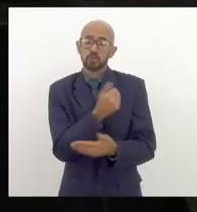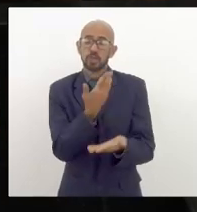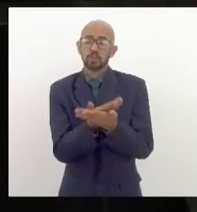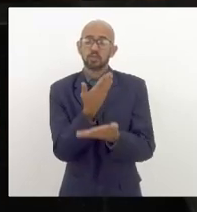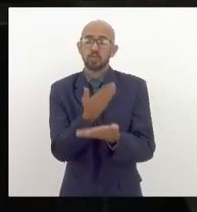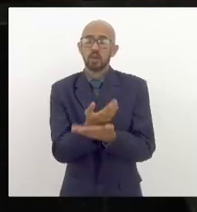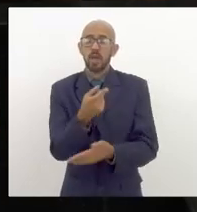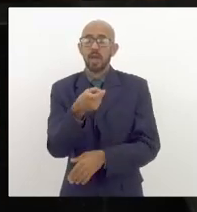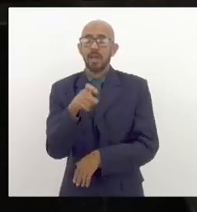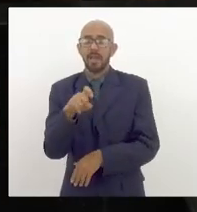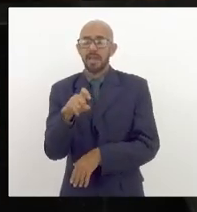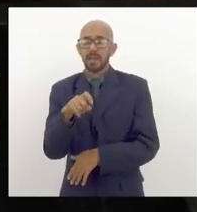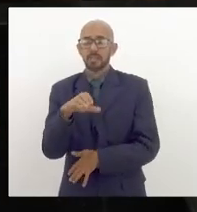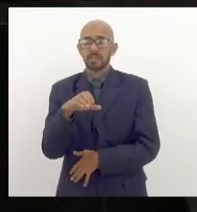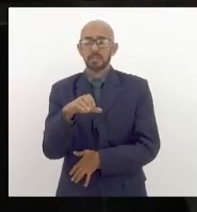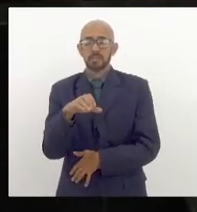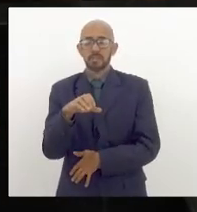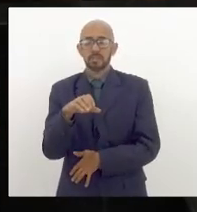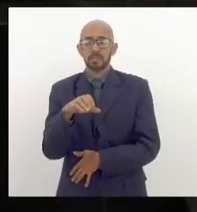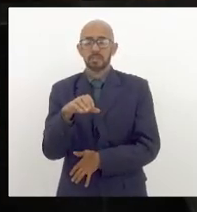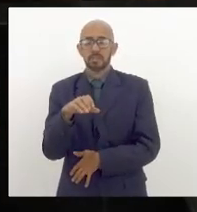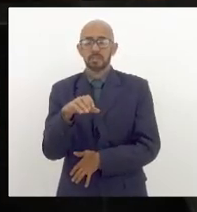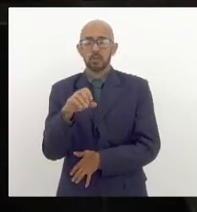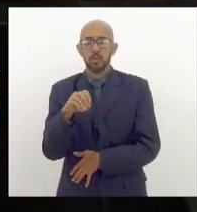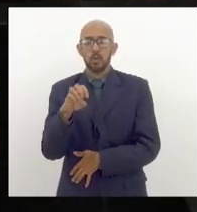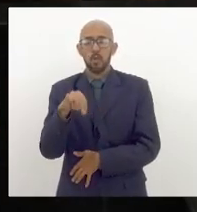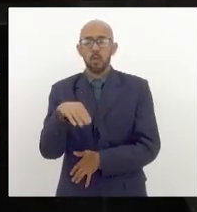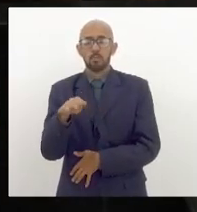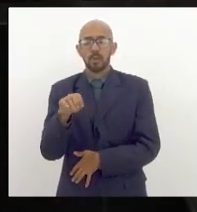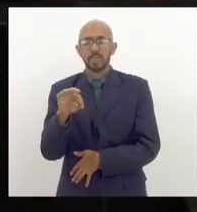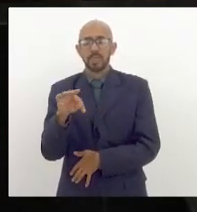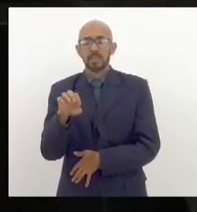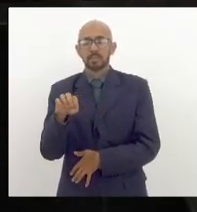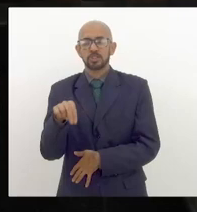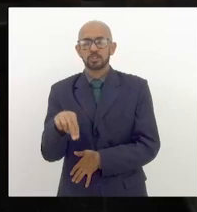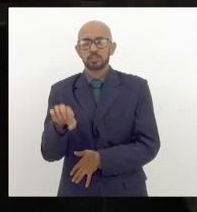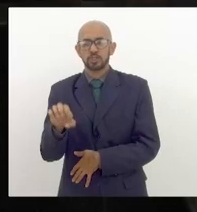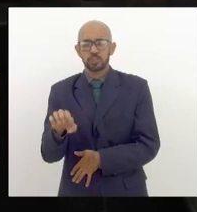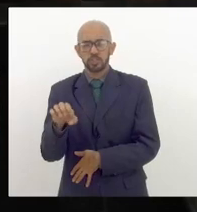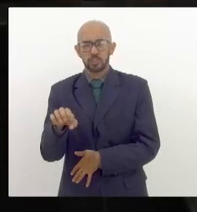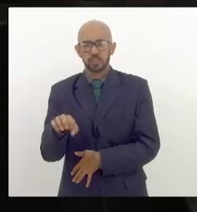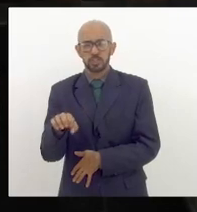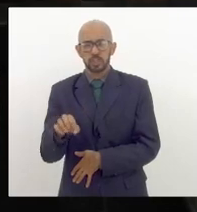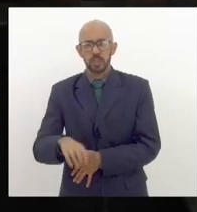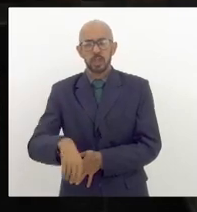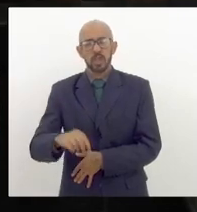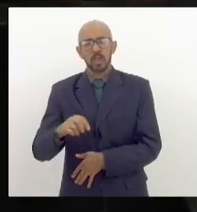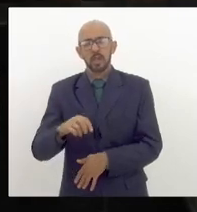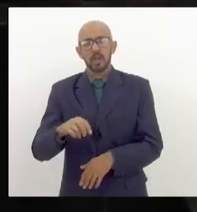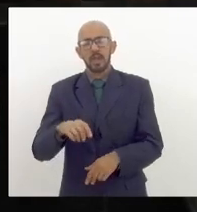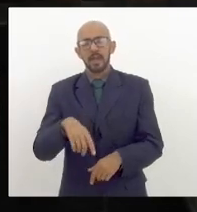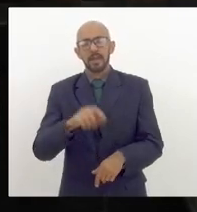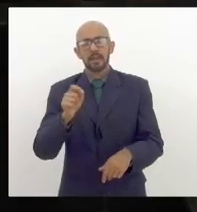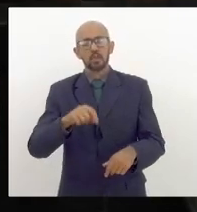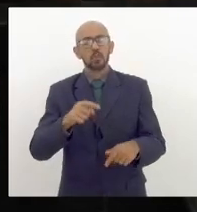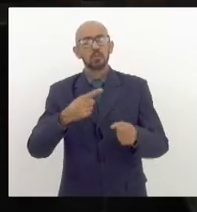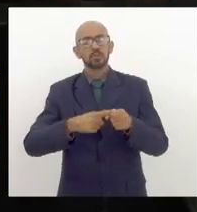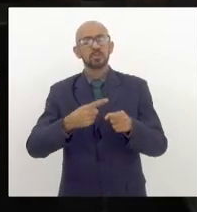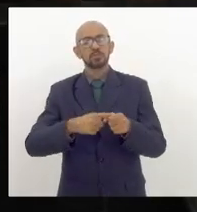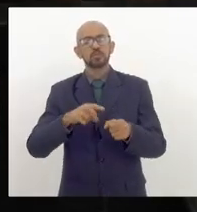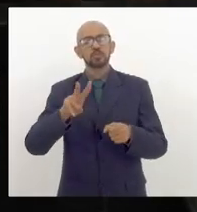ex-combatente Amâncio Pinto Escola Municipal é do município de Duas Barras né uma dificuldade enorme